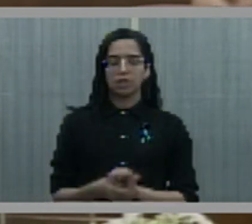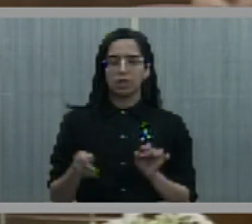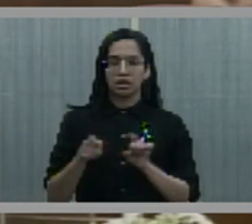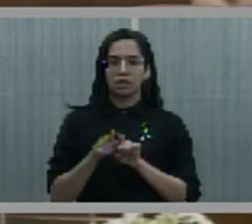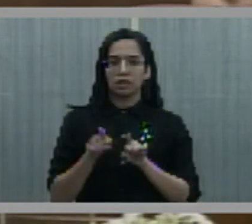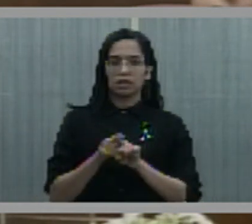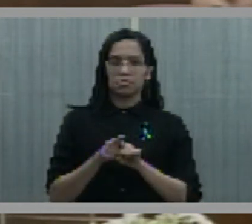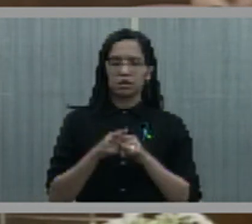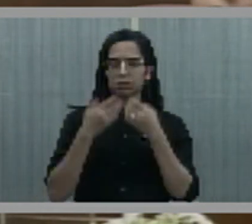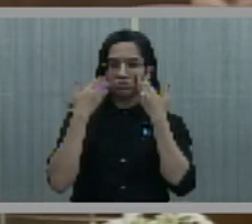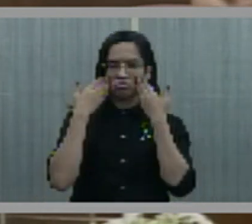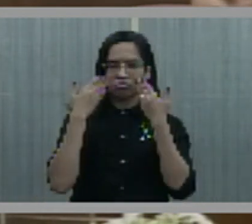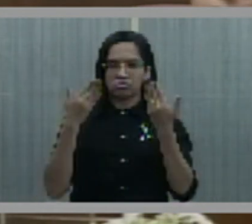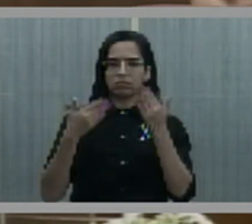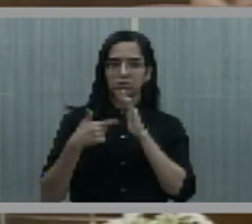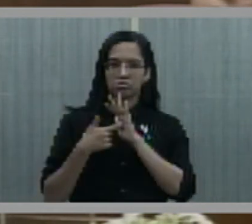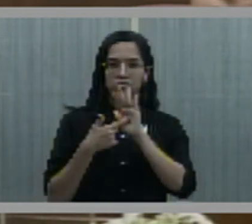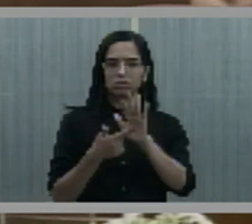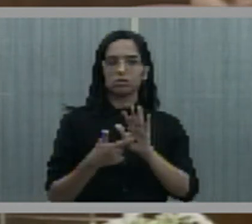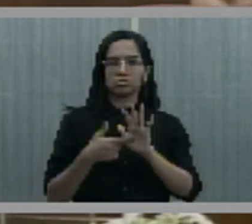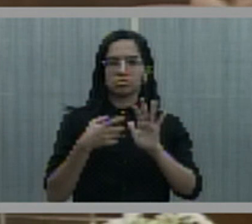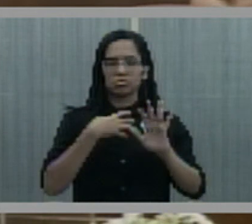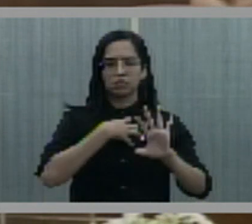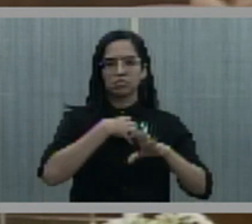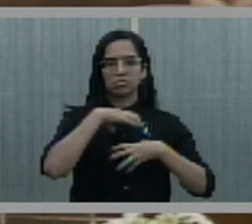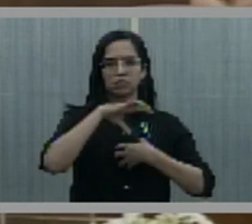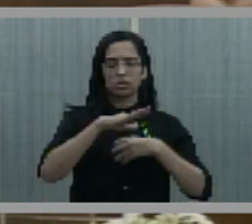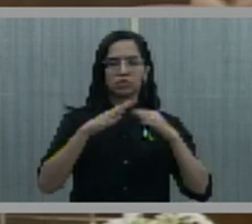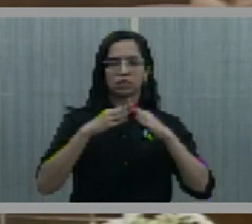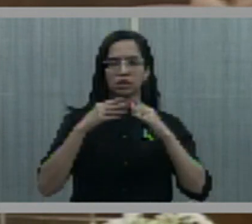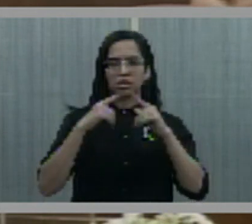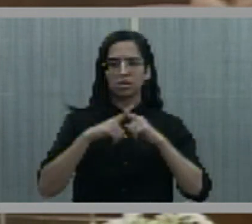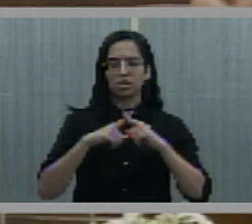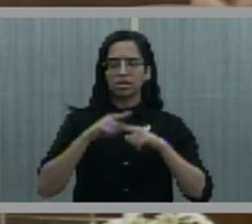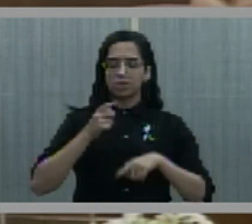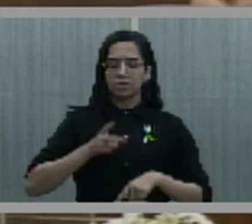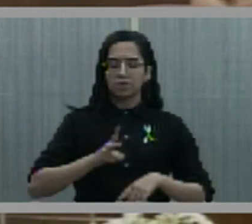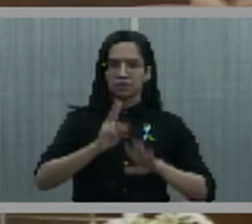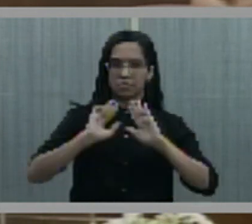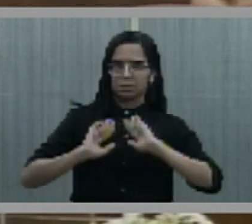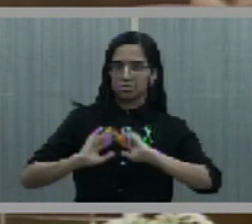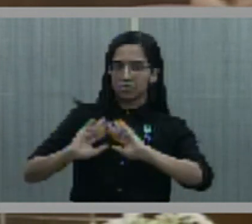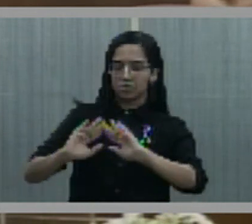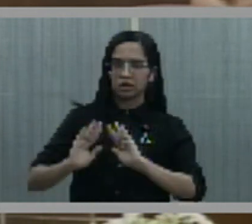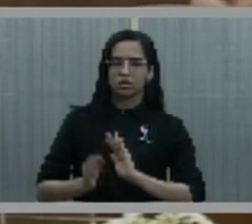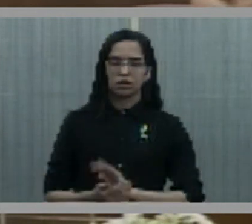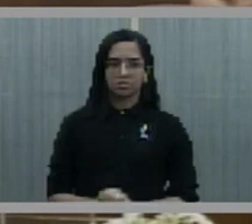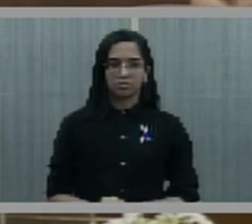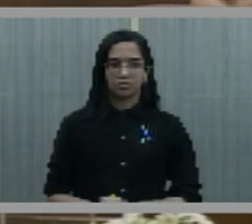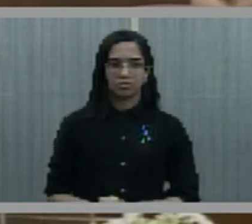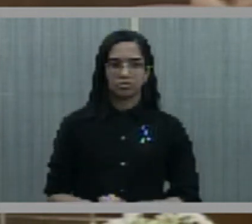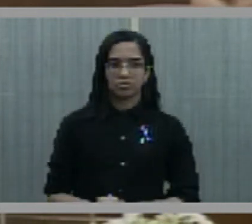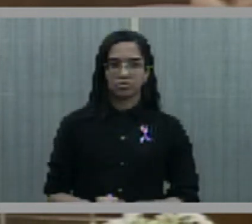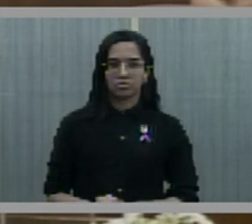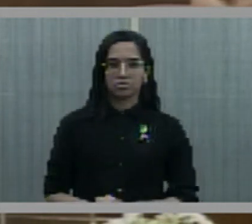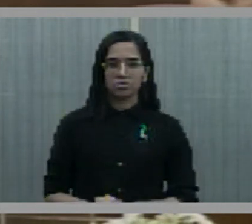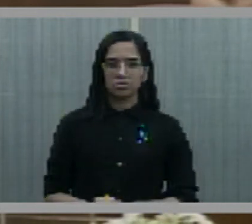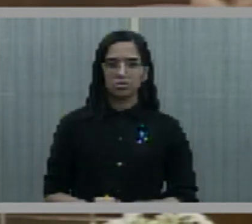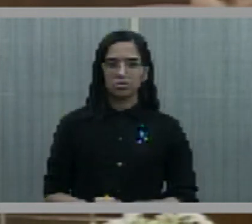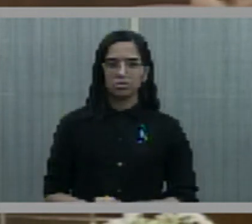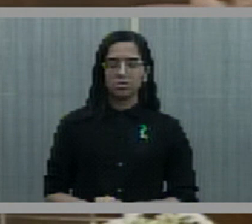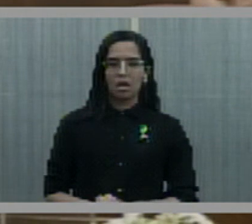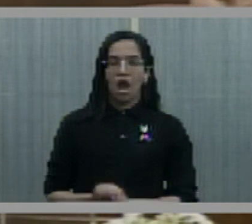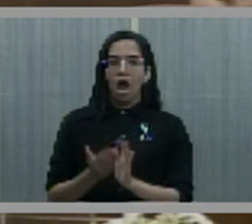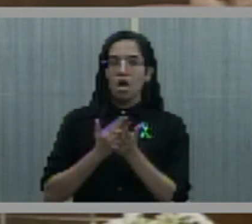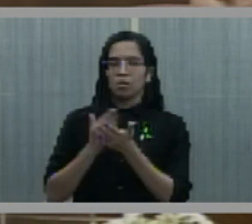em colocar-se com prontidão para com a sua igreja, sempre que solicitada. Ações não populistas e algumas